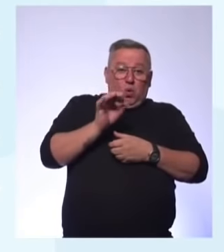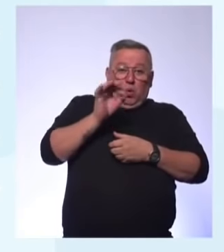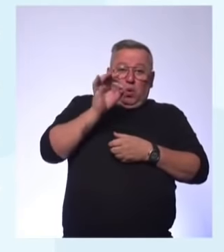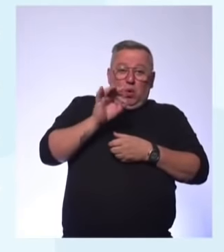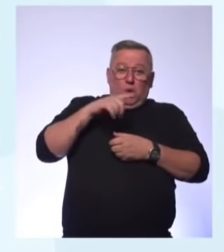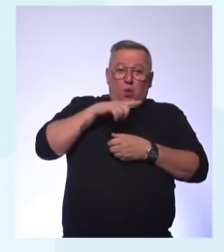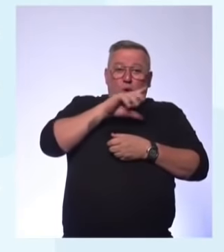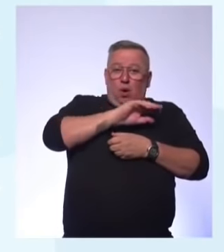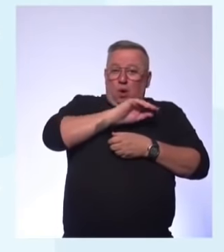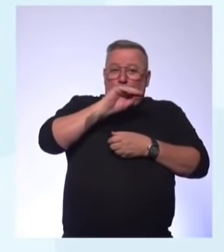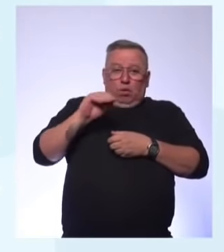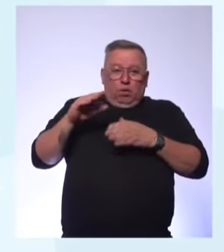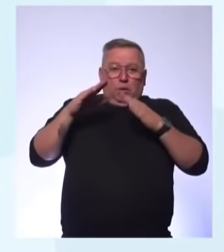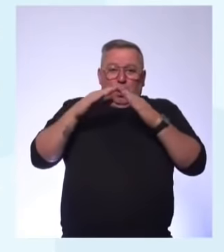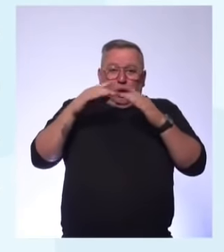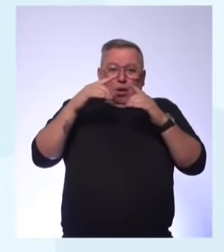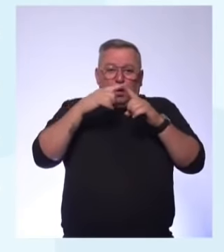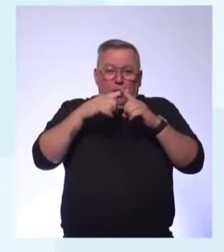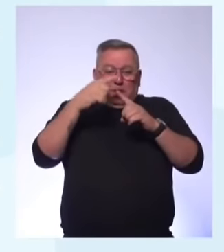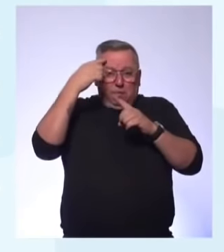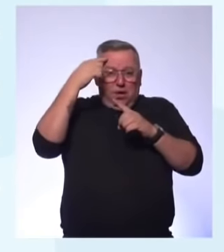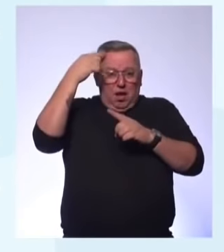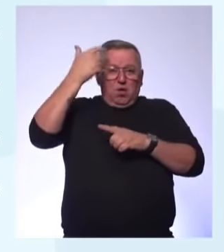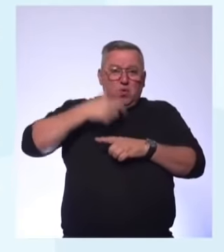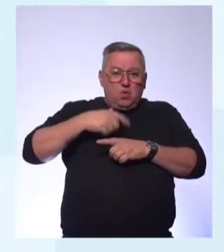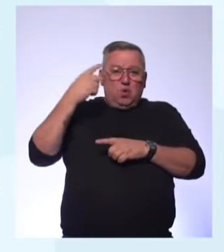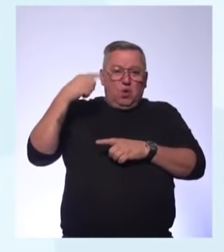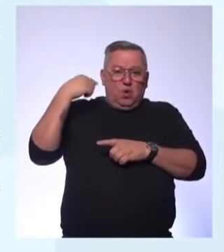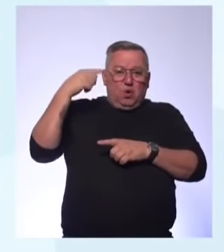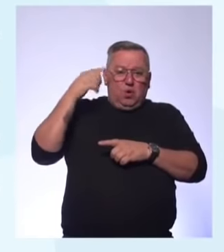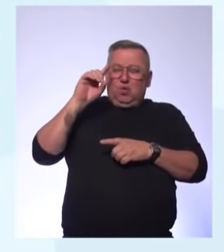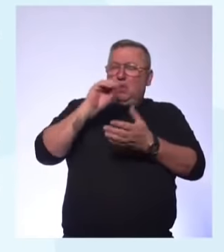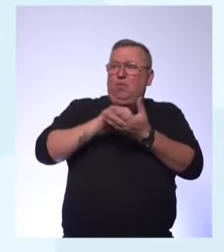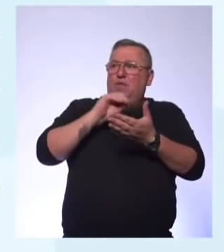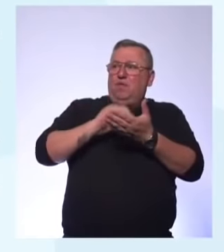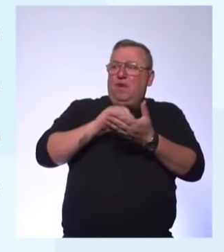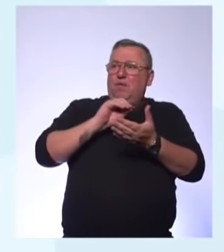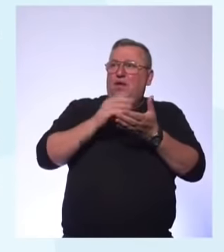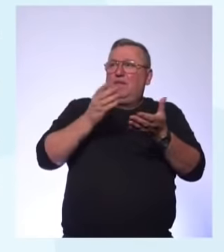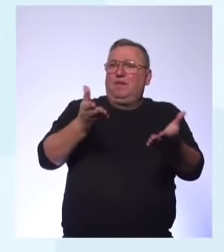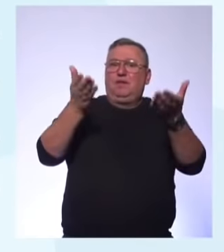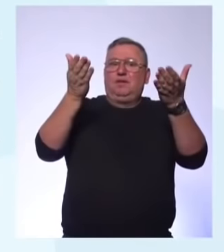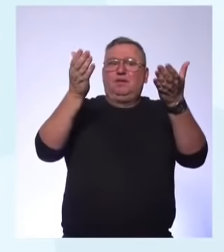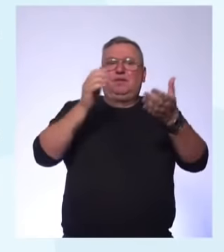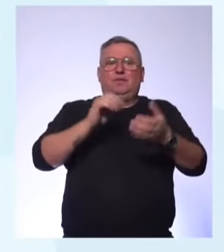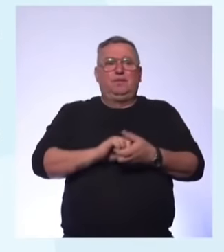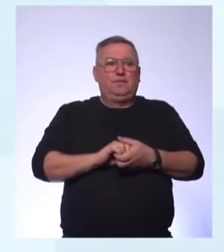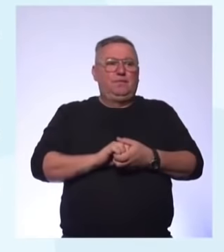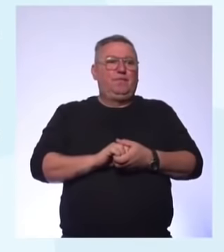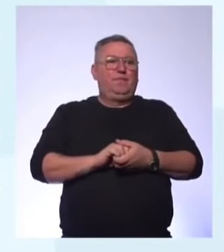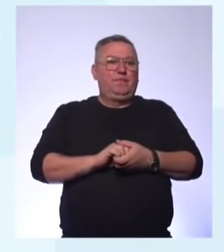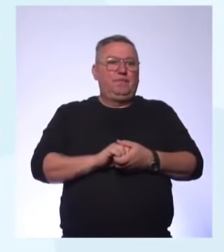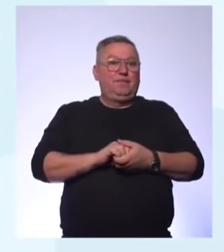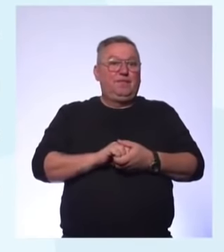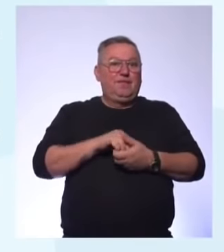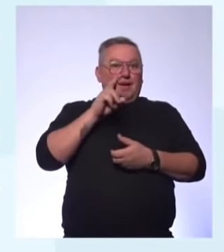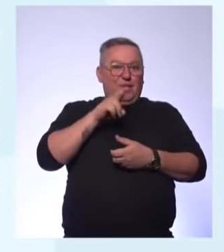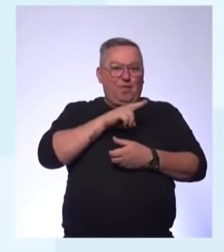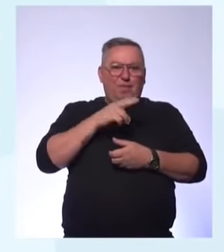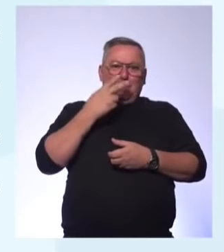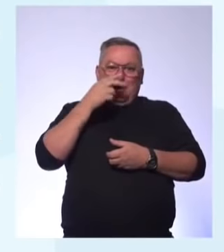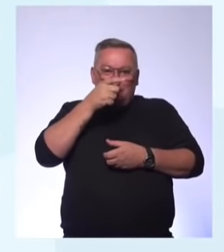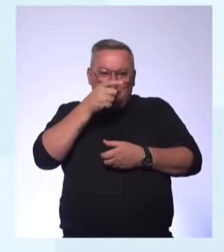serei transferido ou considerado louco. Só me faltava isso! Gente, é um padre meio bruxo, né? Mas